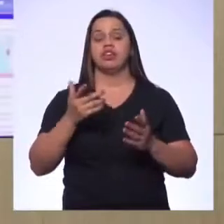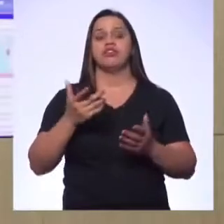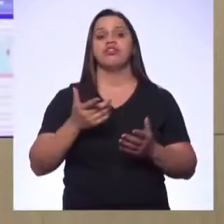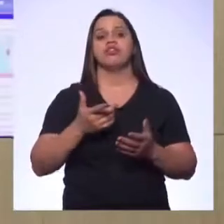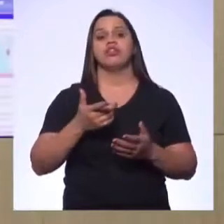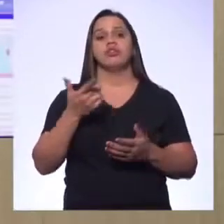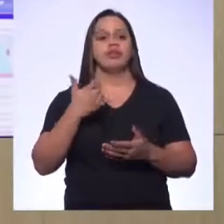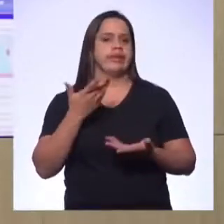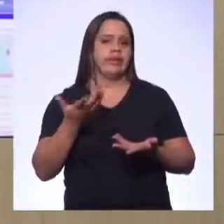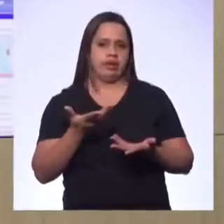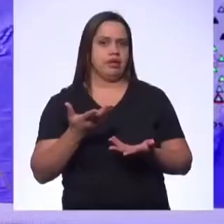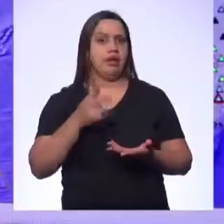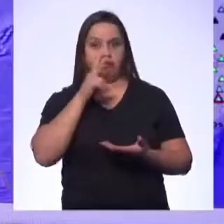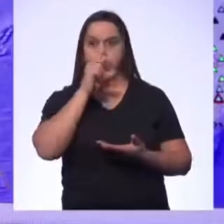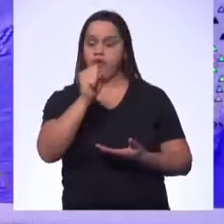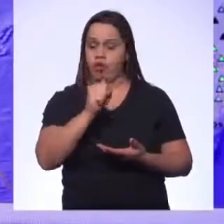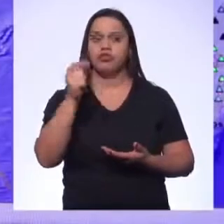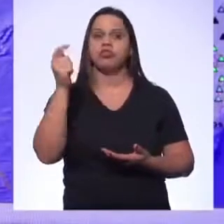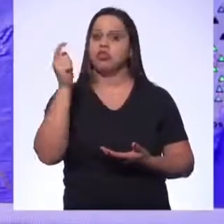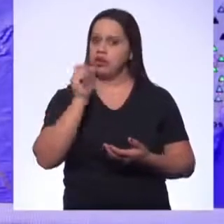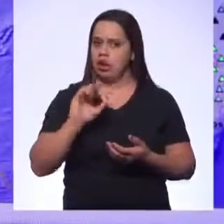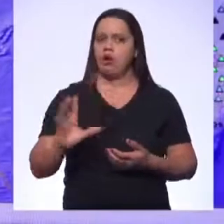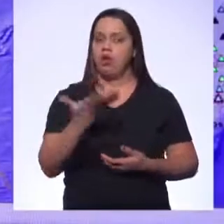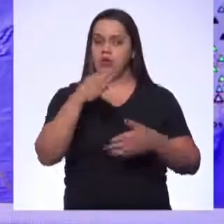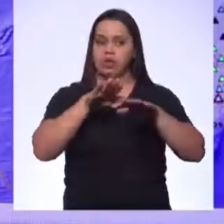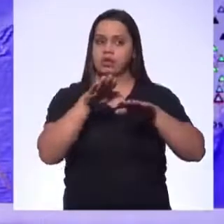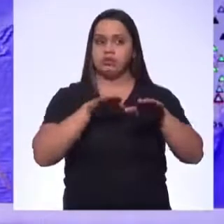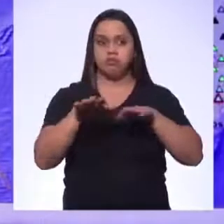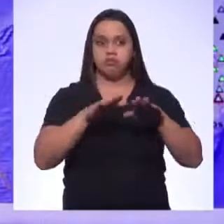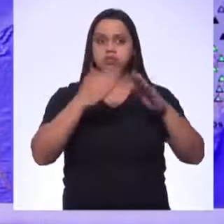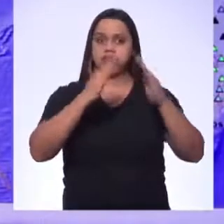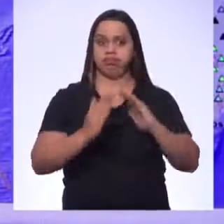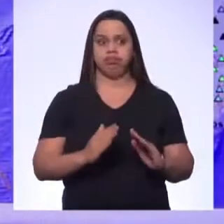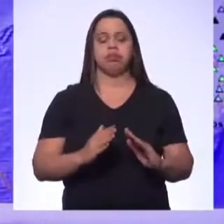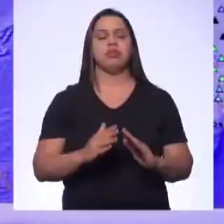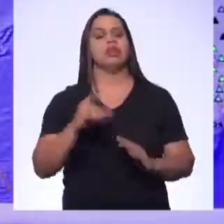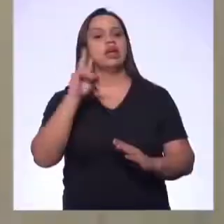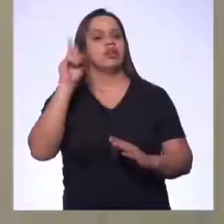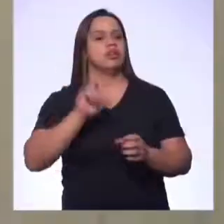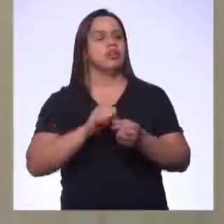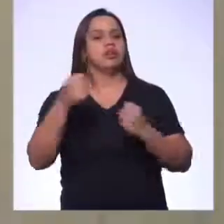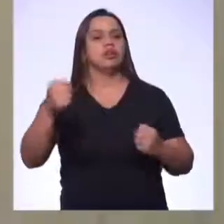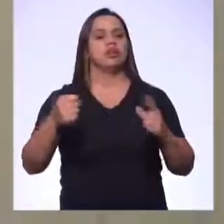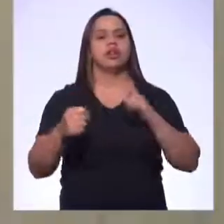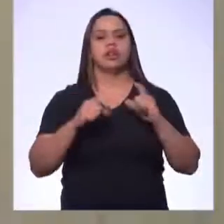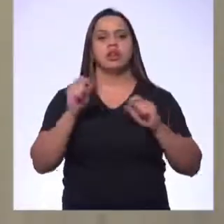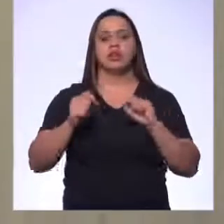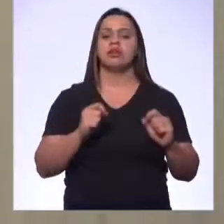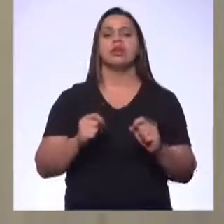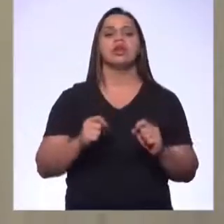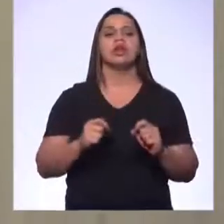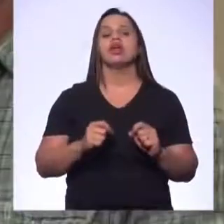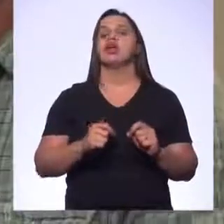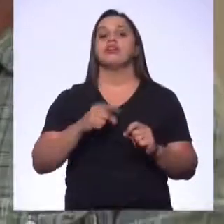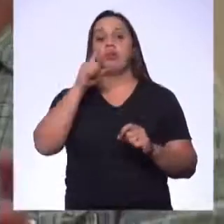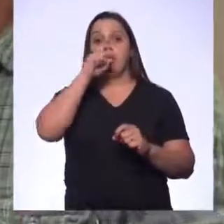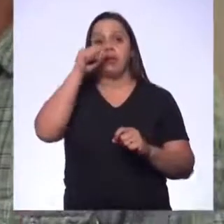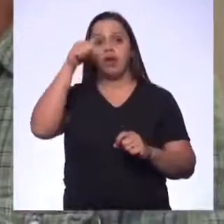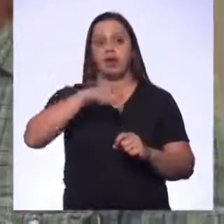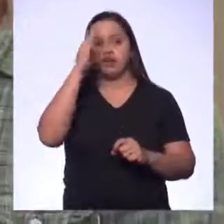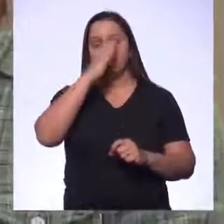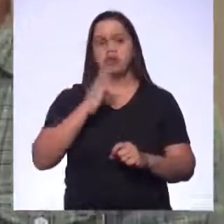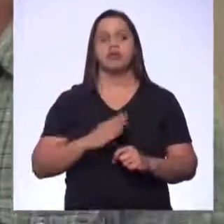causar danos, tanto que existia um mapa e uma norma de ameaça sísmica para o Brasil. Esse